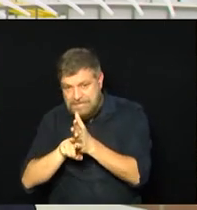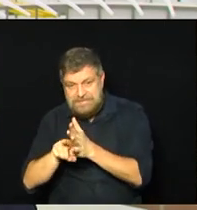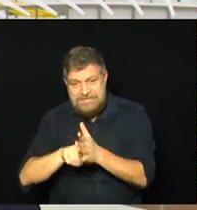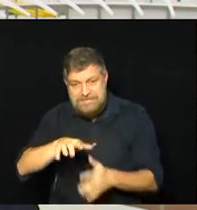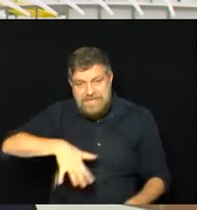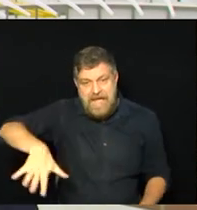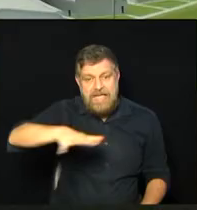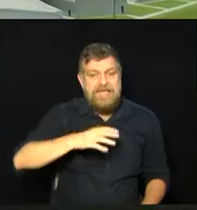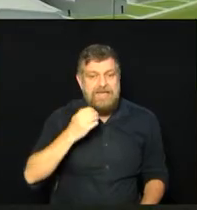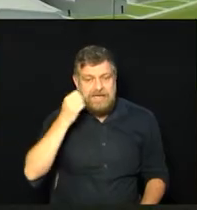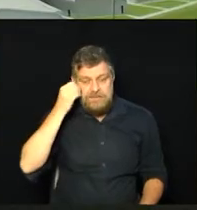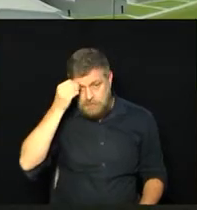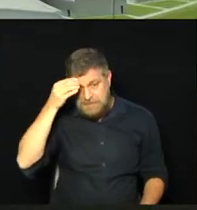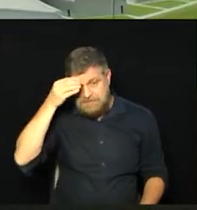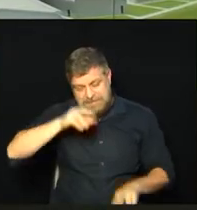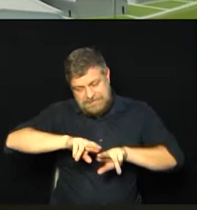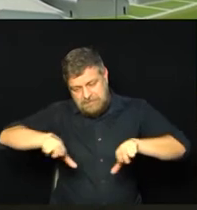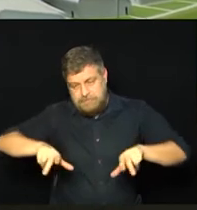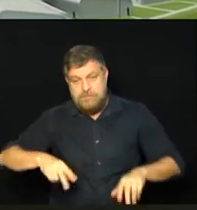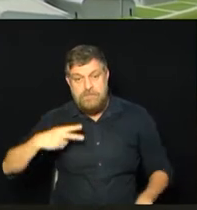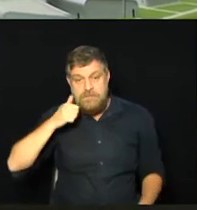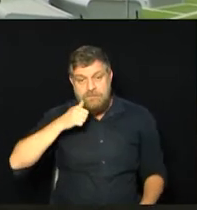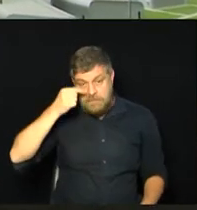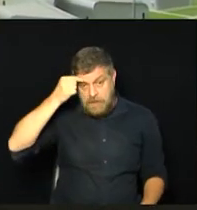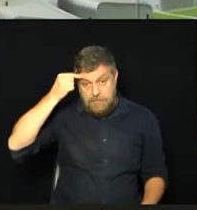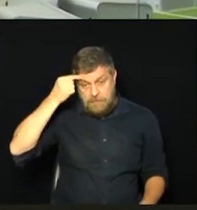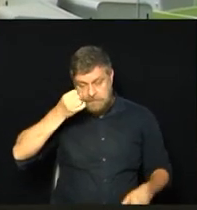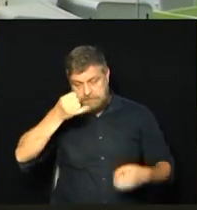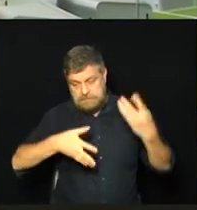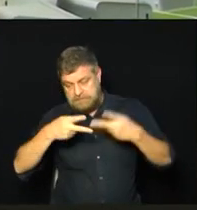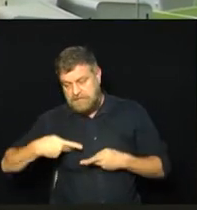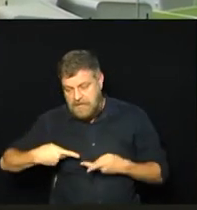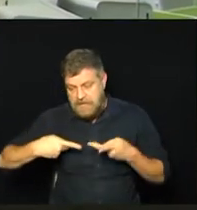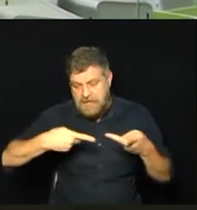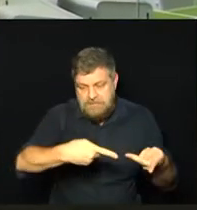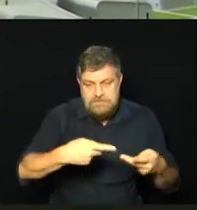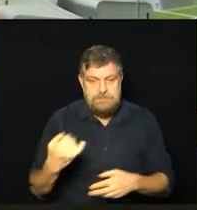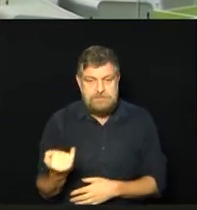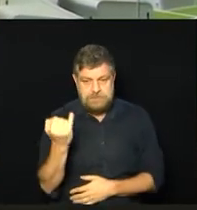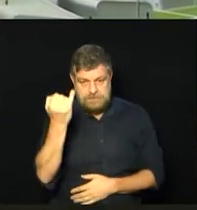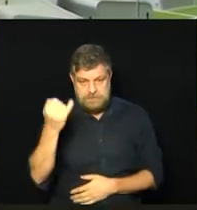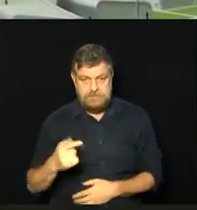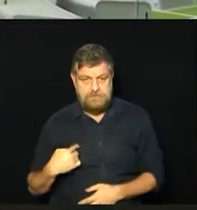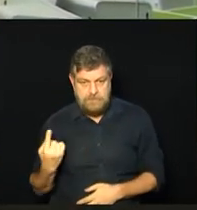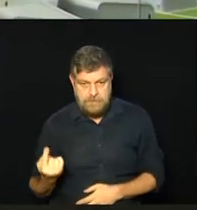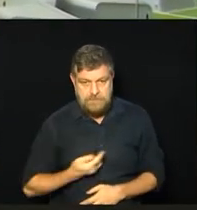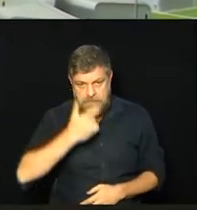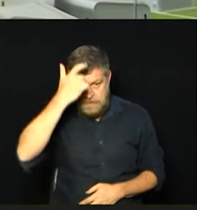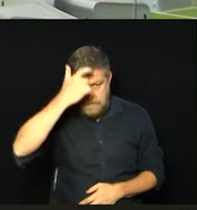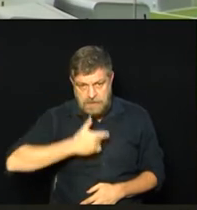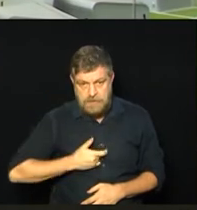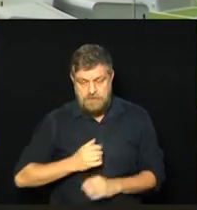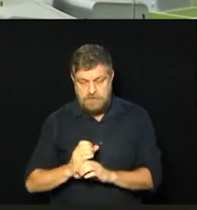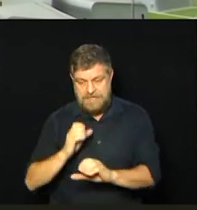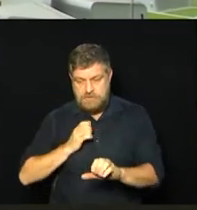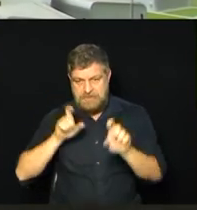variadas áreas do conhecimento. A vereadora Paula Miguel destaca a importância da visita da comissão. Primeiro é importante frisar que sou engenheira de computação, já estive no